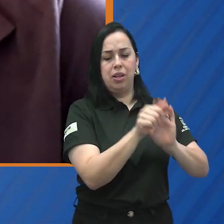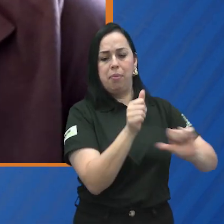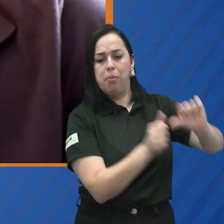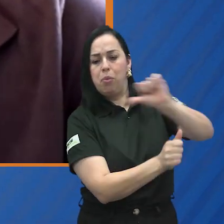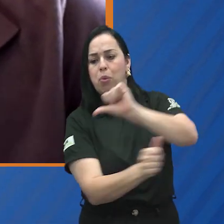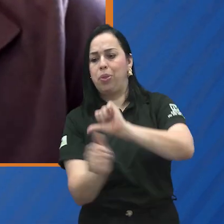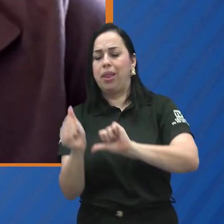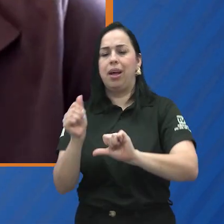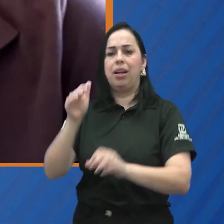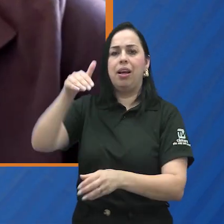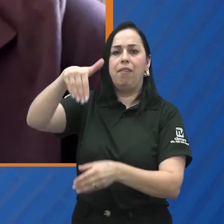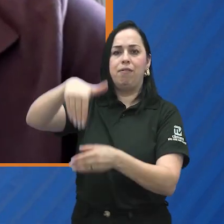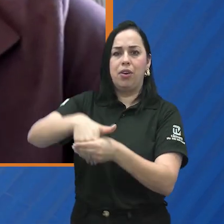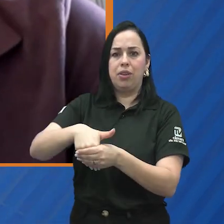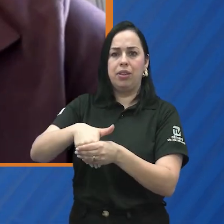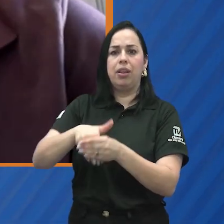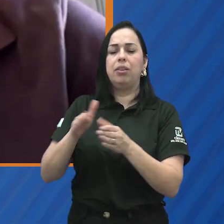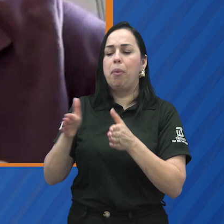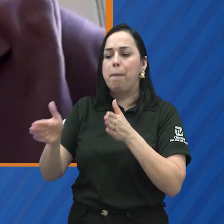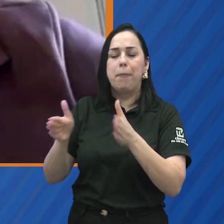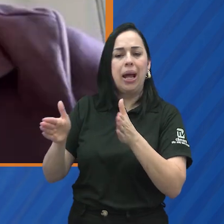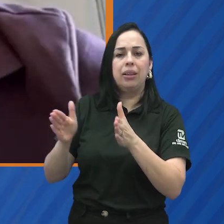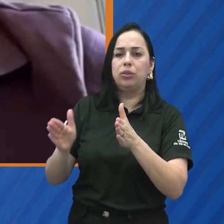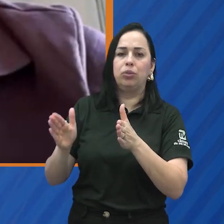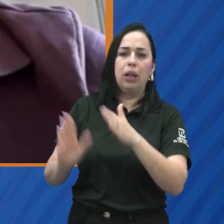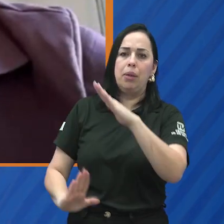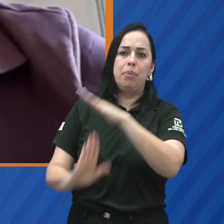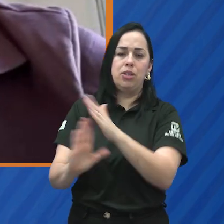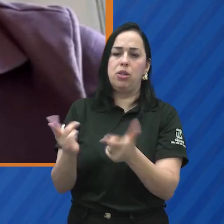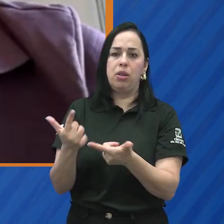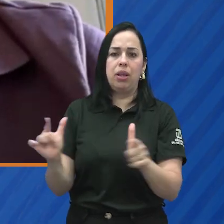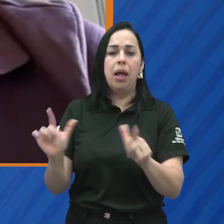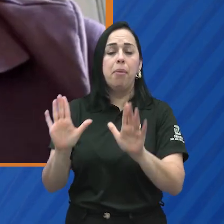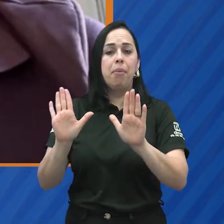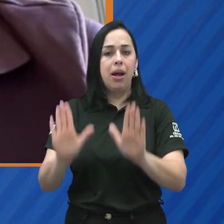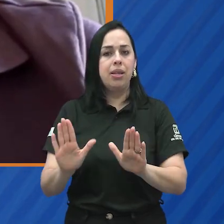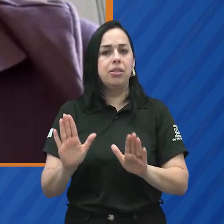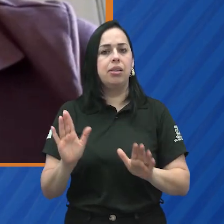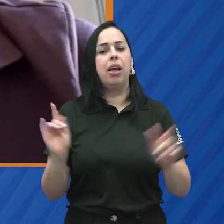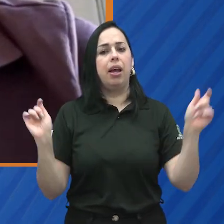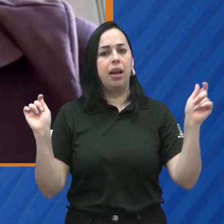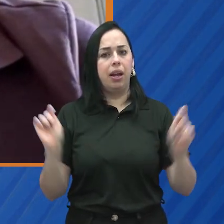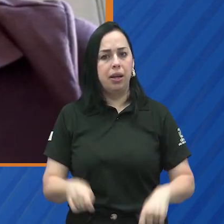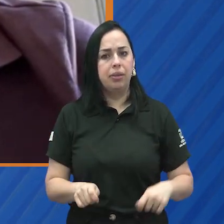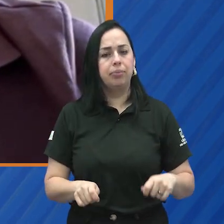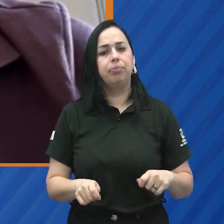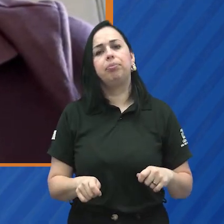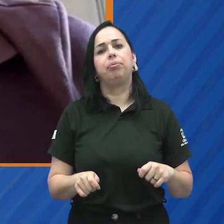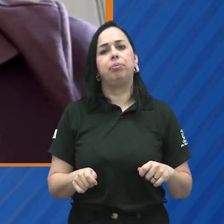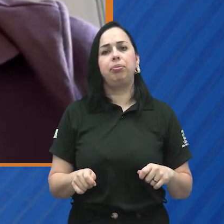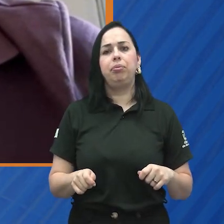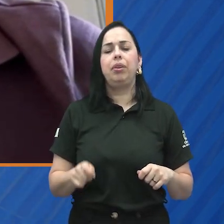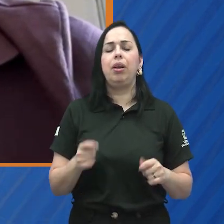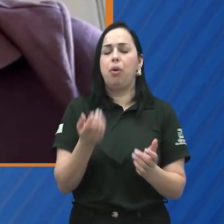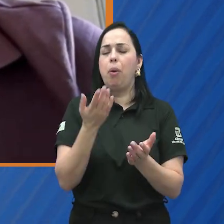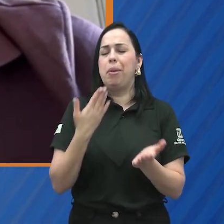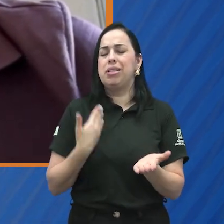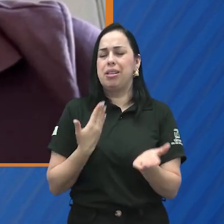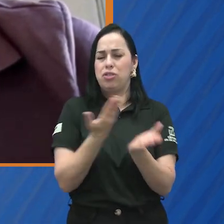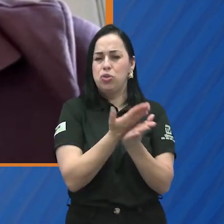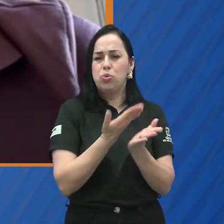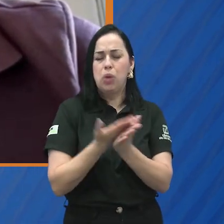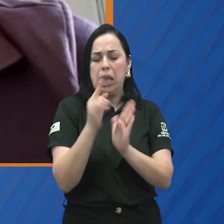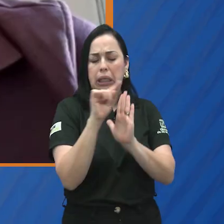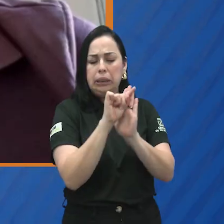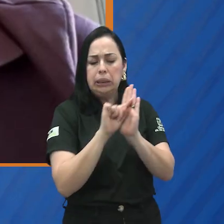então, rito ordinário, que não tem um prazo específico, mas faria com que a Câmara pudesse, então, se debruçar